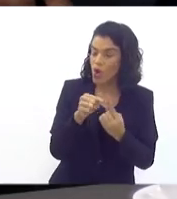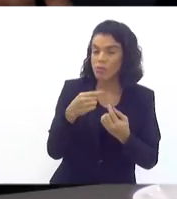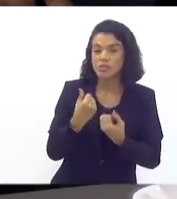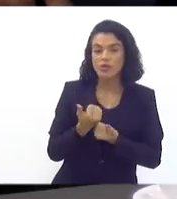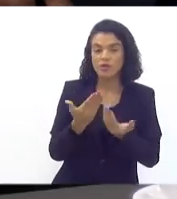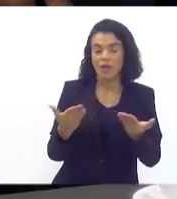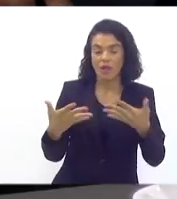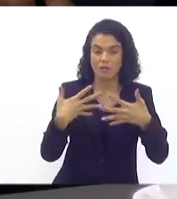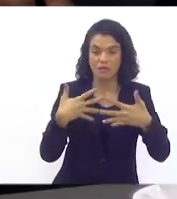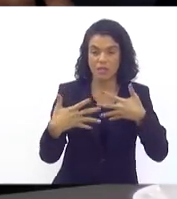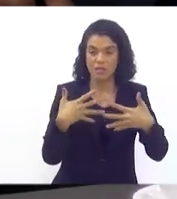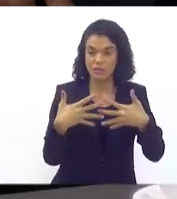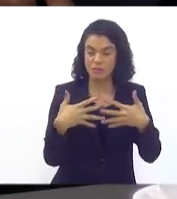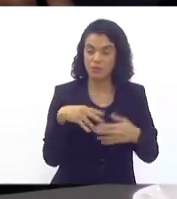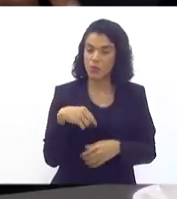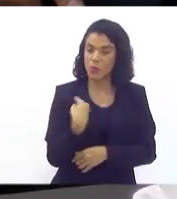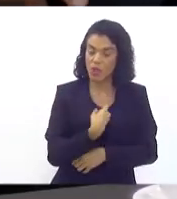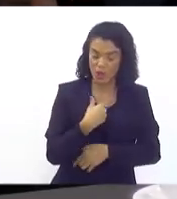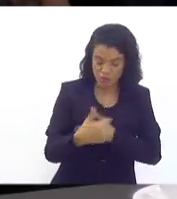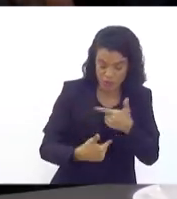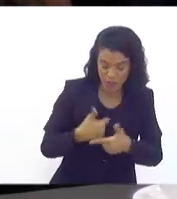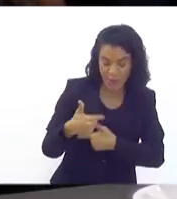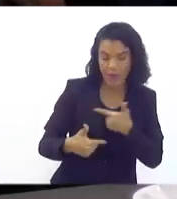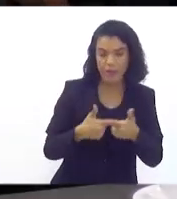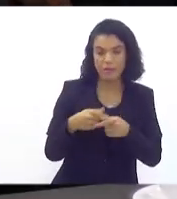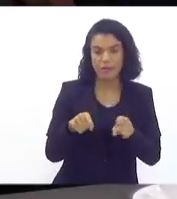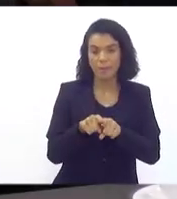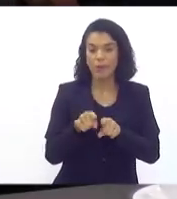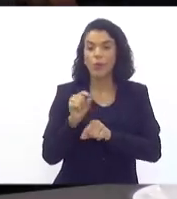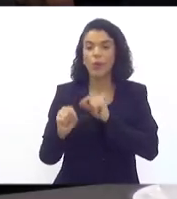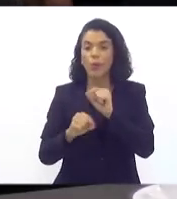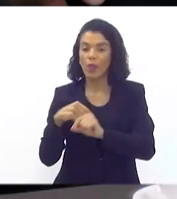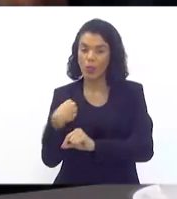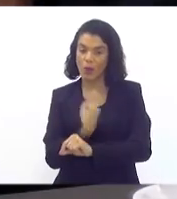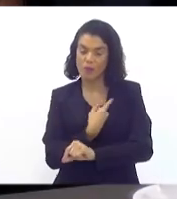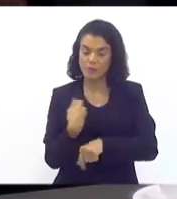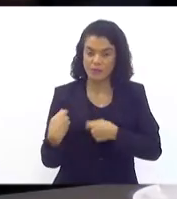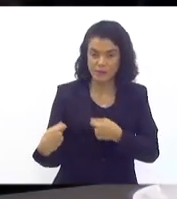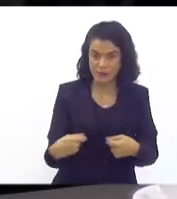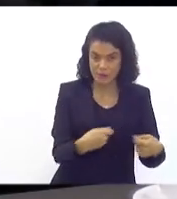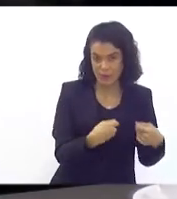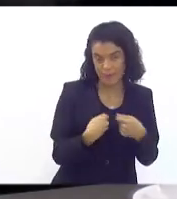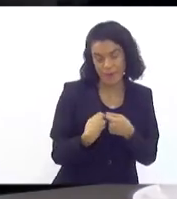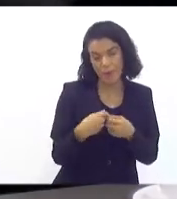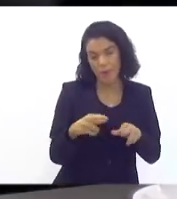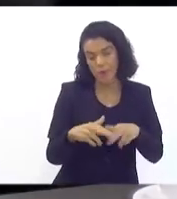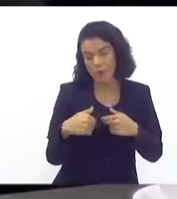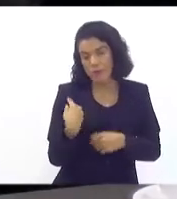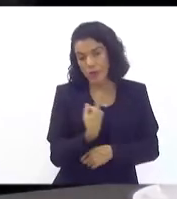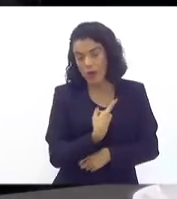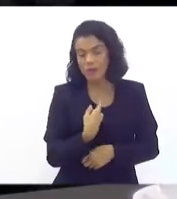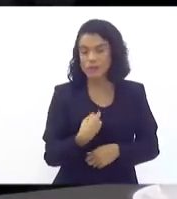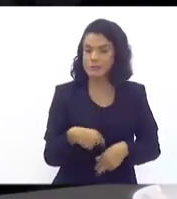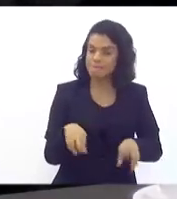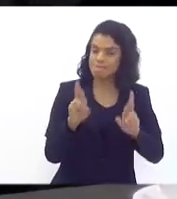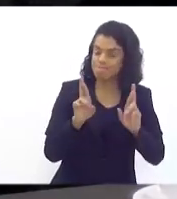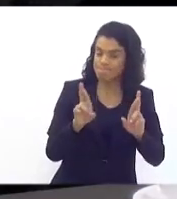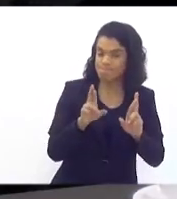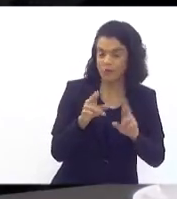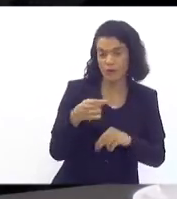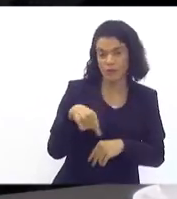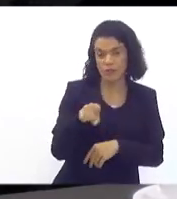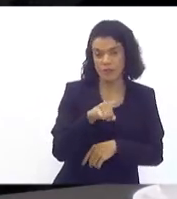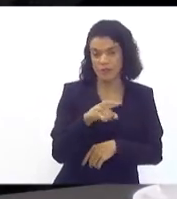transparência do que nós estamos fazendo e das nossas necessidades então a gente conta muito com os senhores de que se a gente chegar